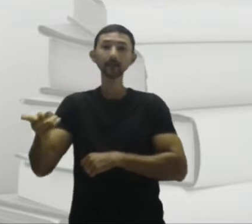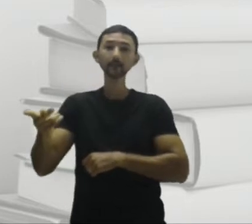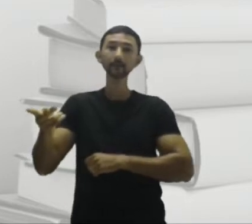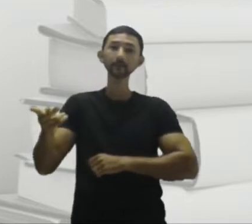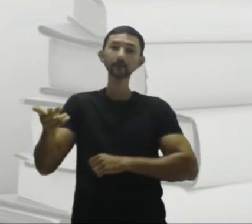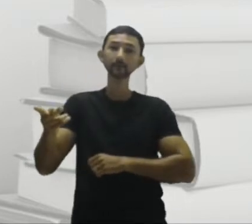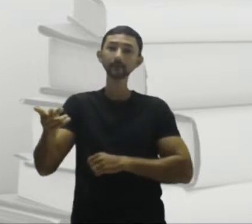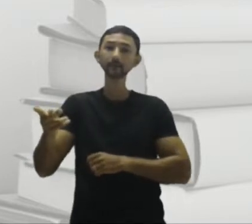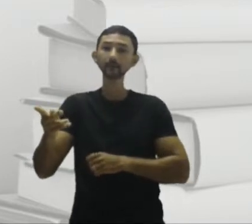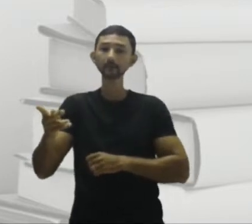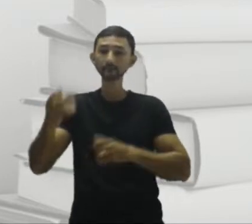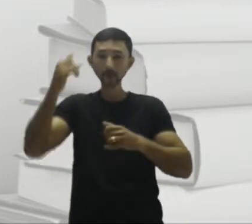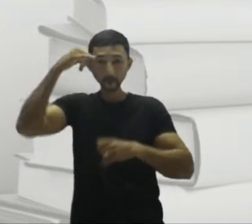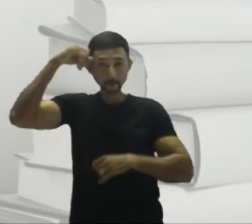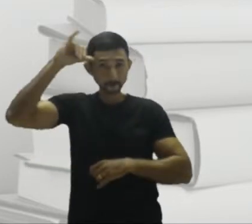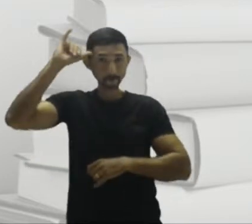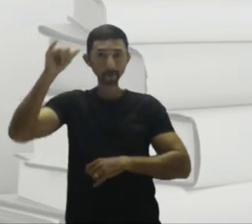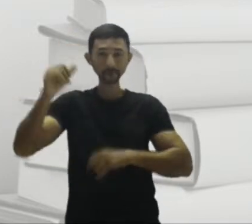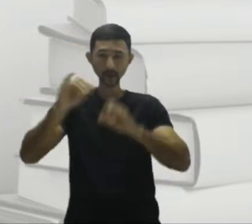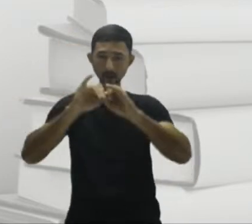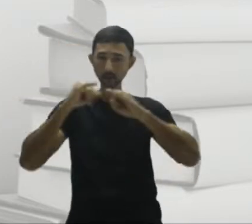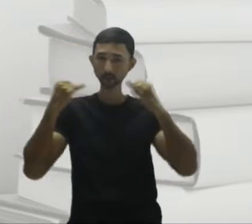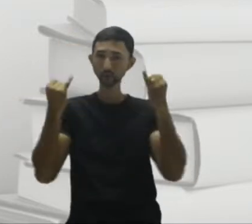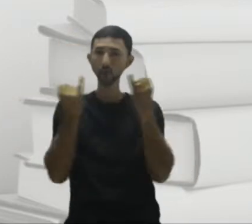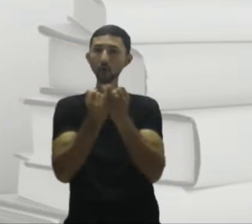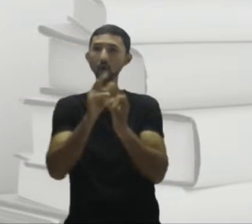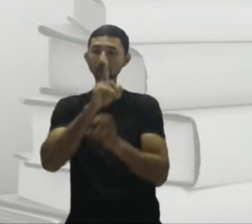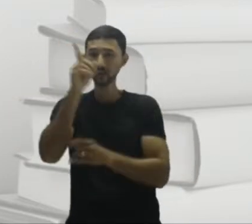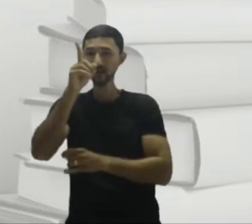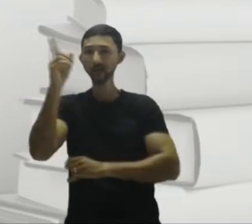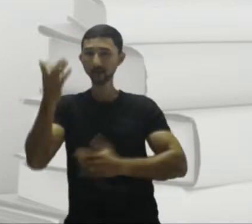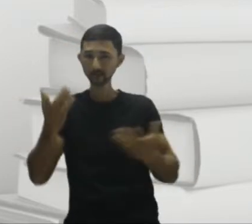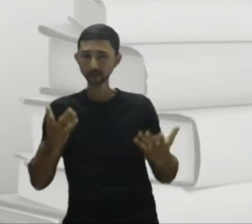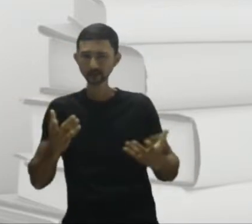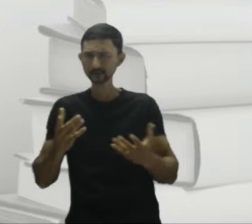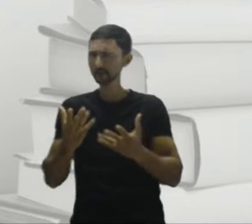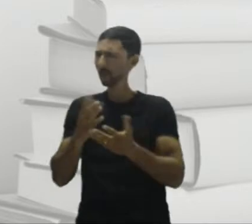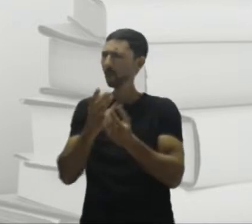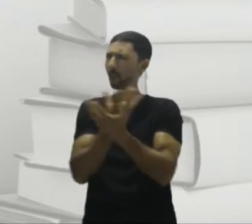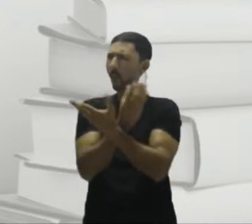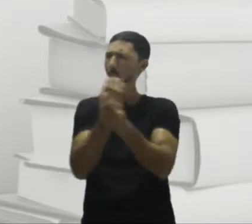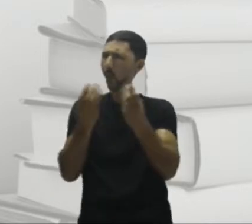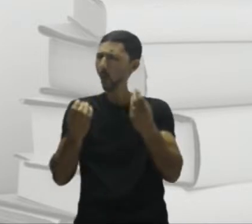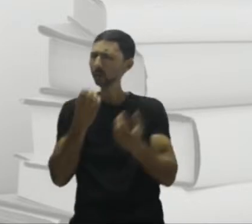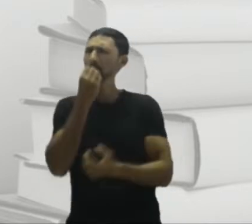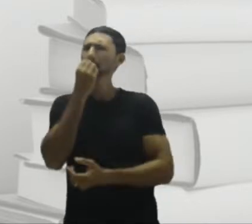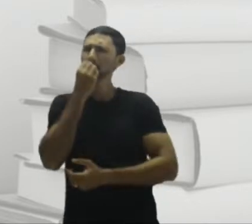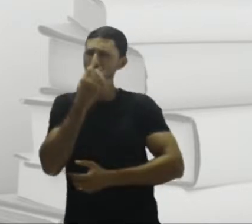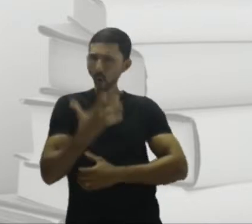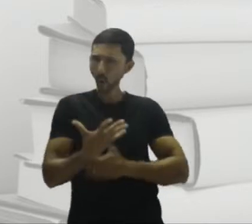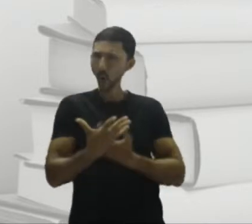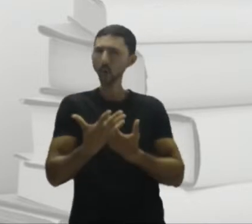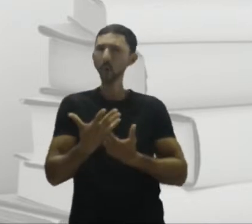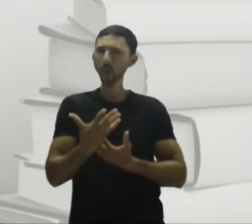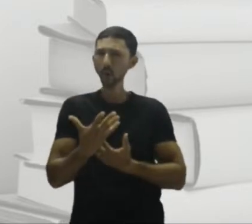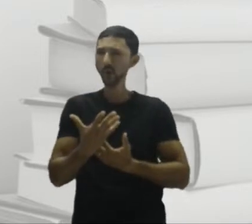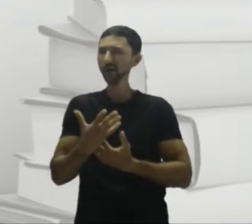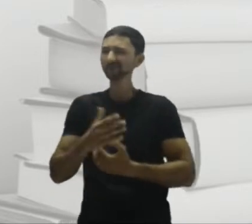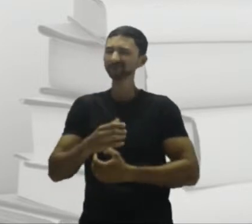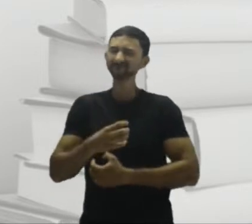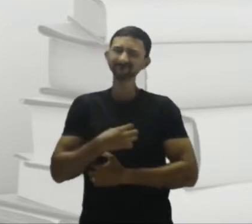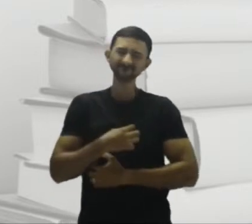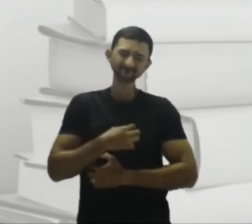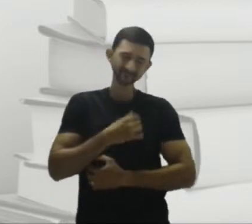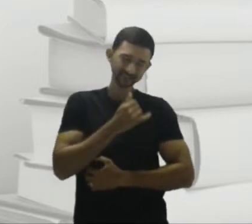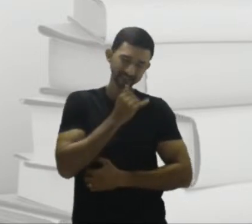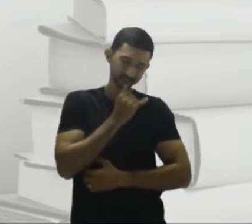o Marajó. E lá, apesar de tudo de bom que ele tinha, ele não estava